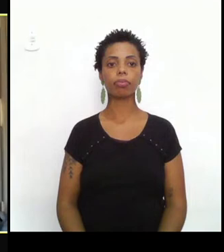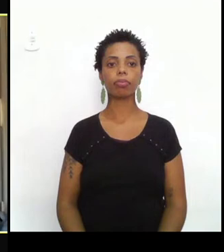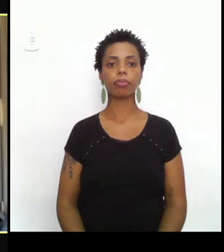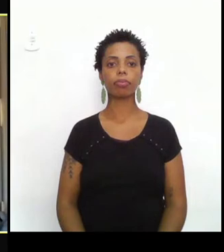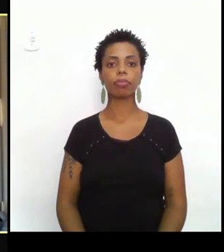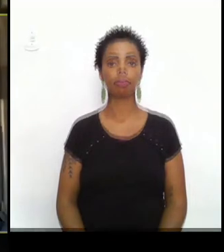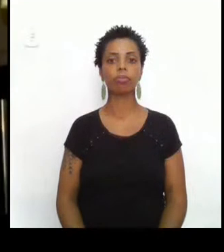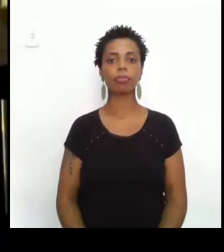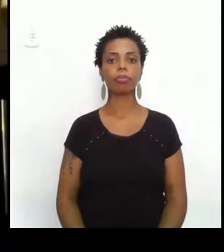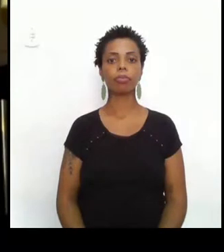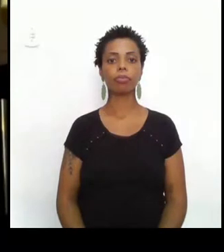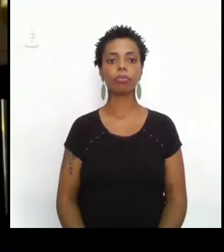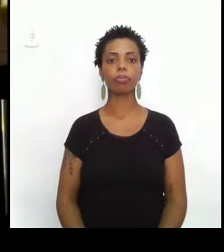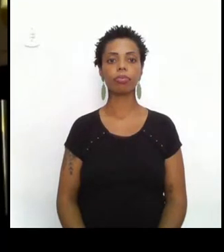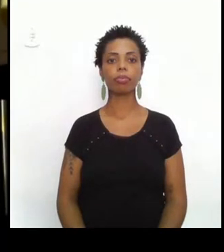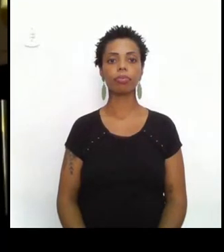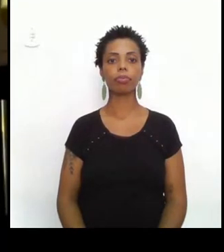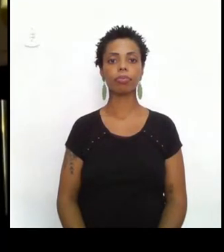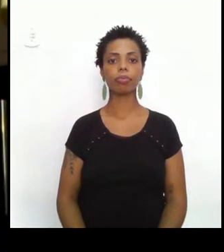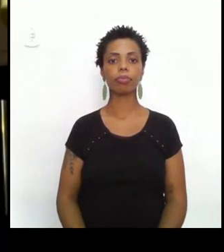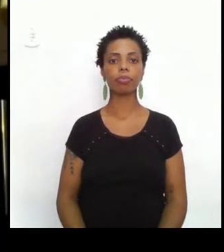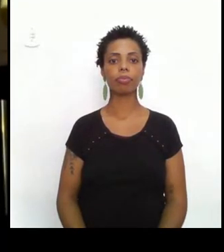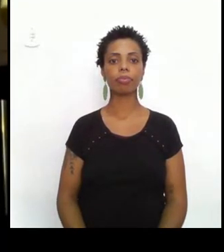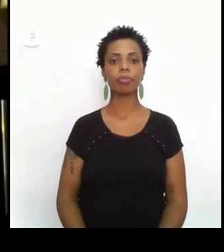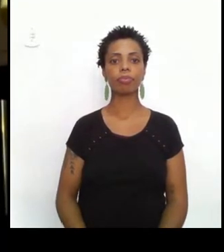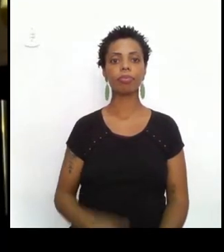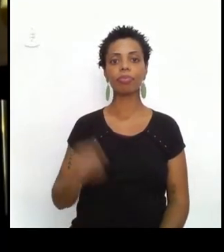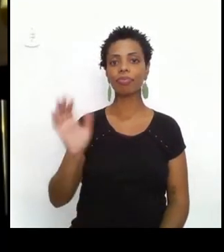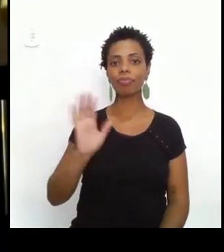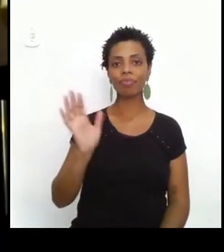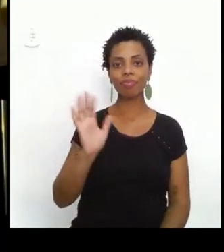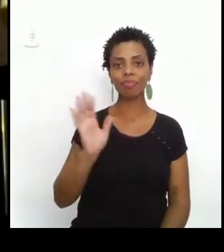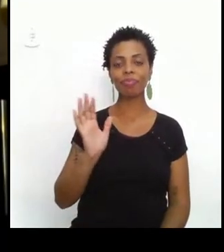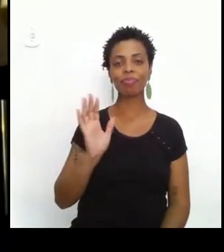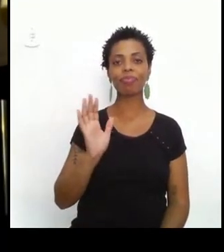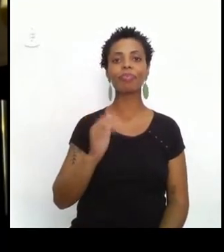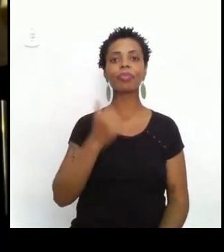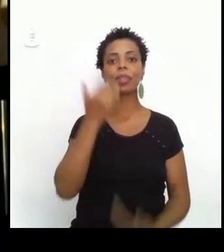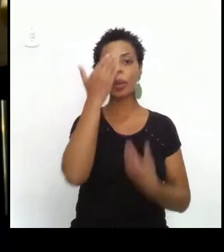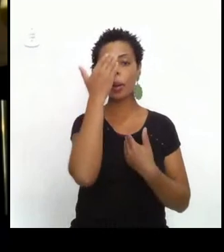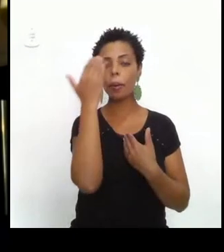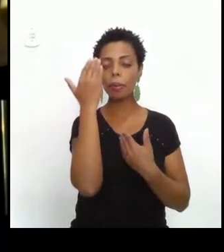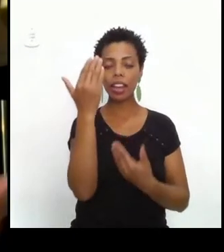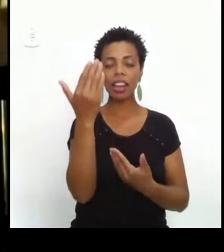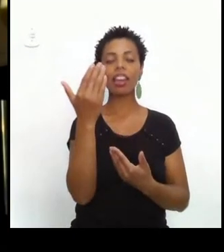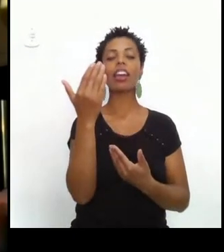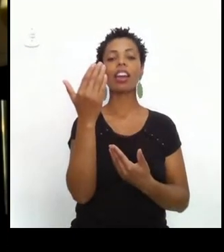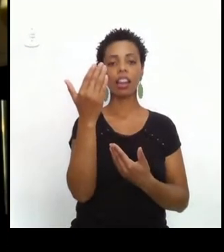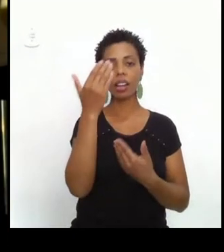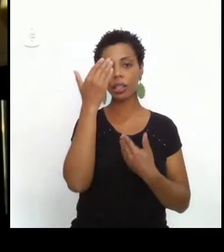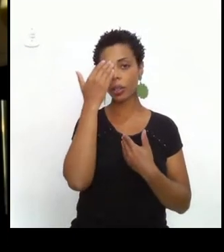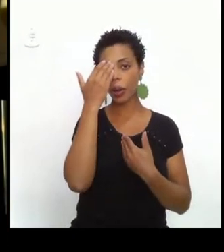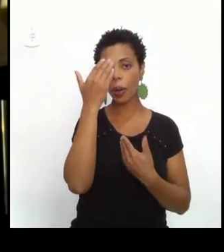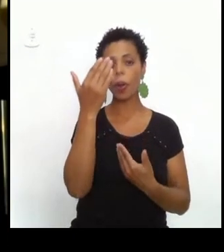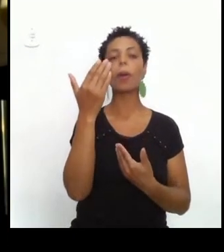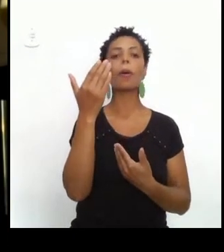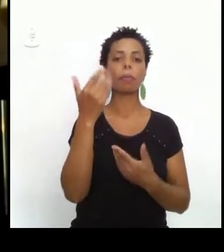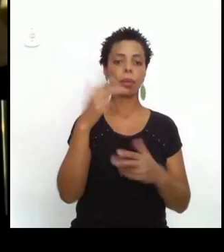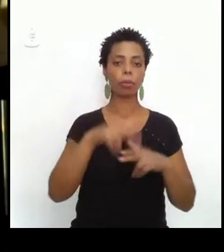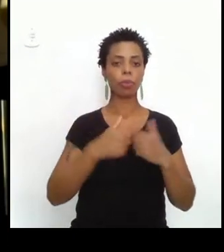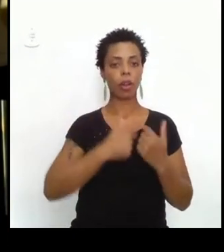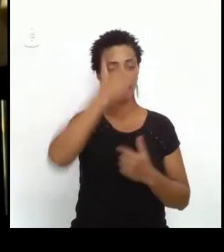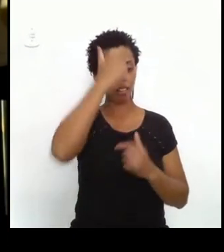e a alô aí que são mate aqui por dentro da tu não for bem abrir